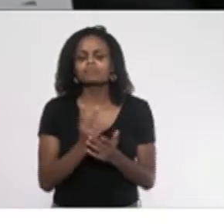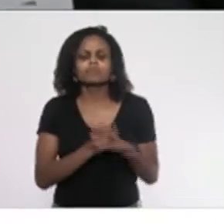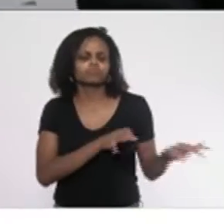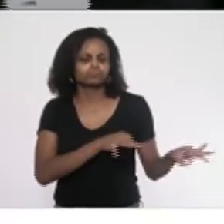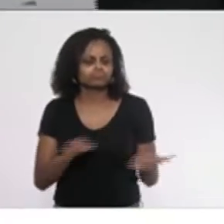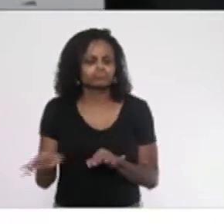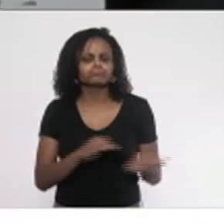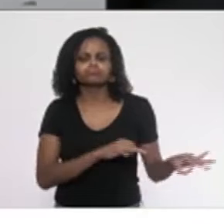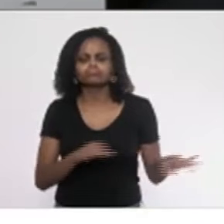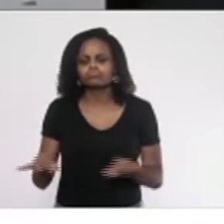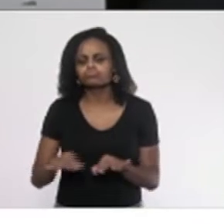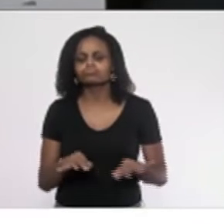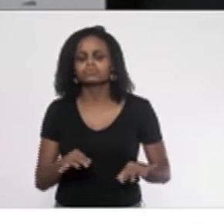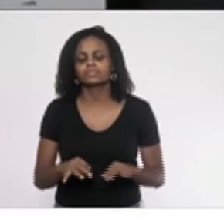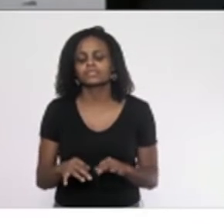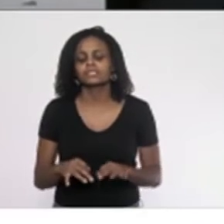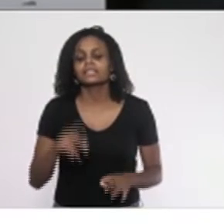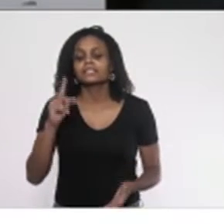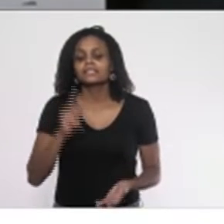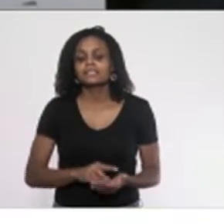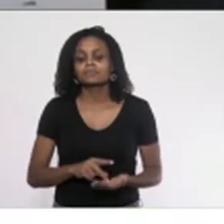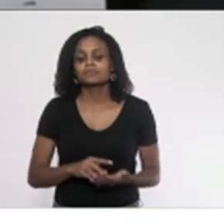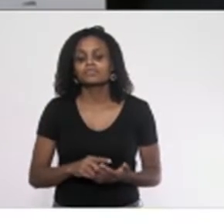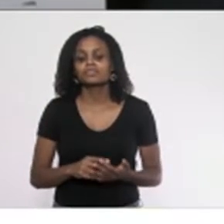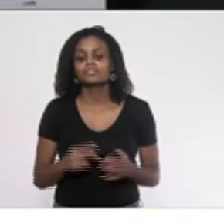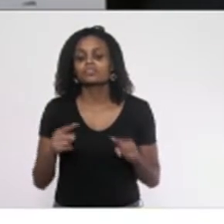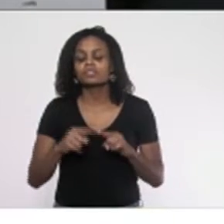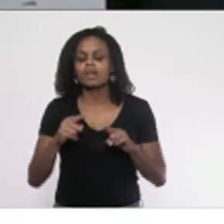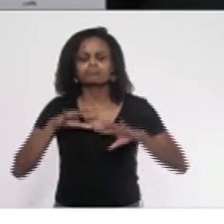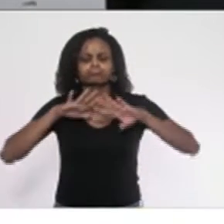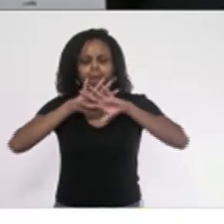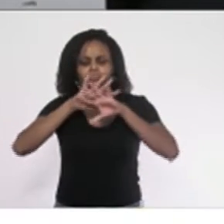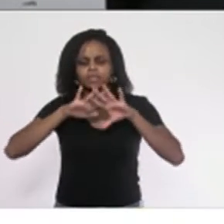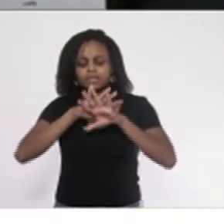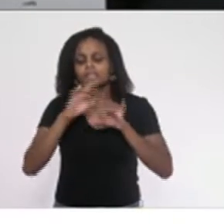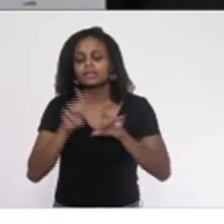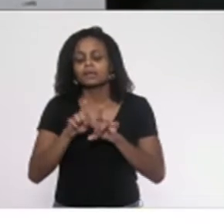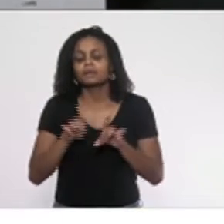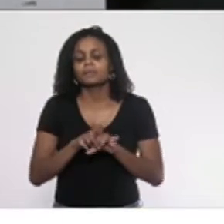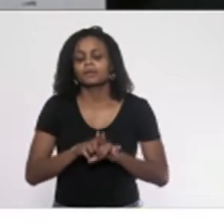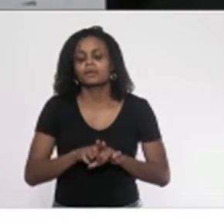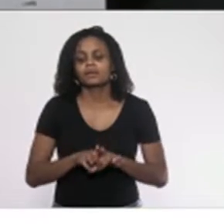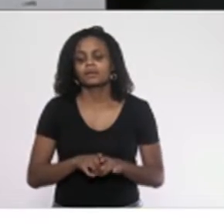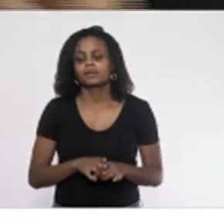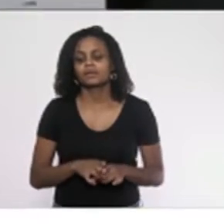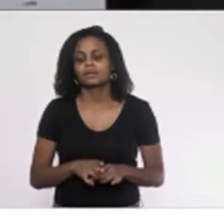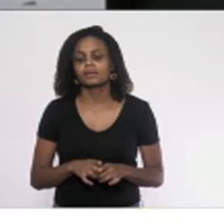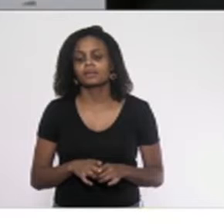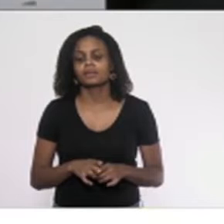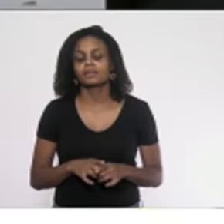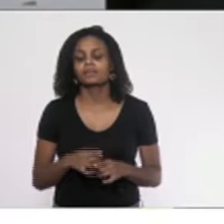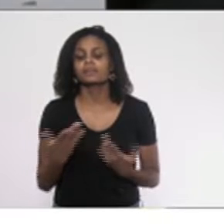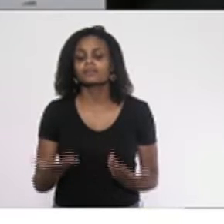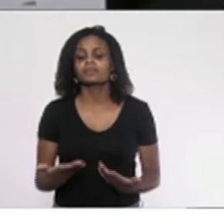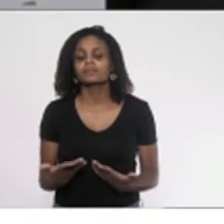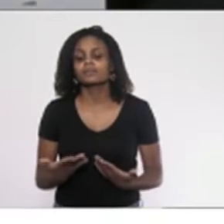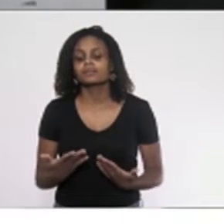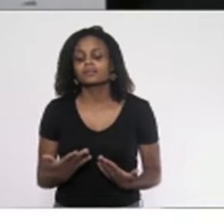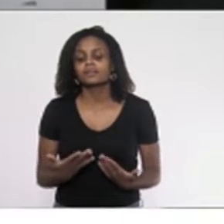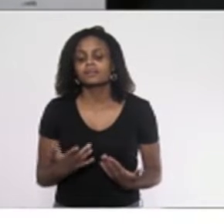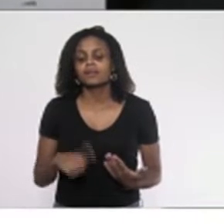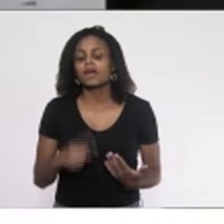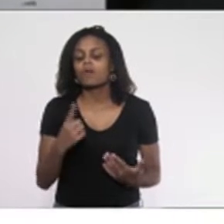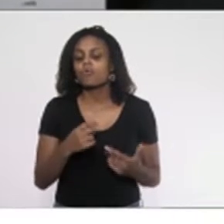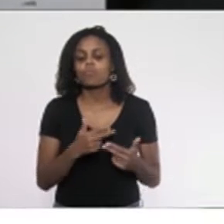exaustiva exatamente a questão, né, da transparência, a questão... E isso daí é uma coisa